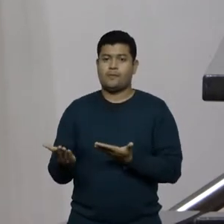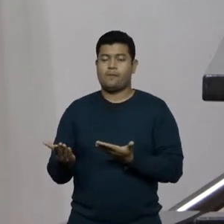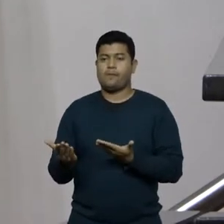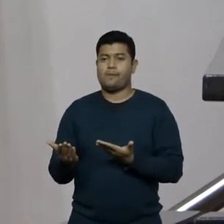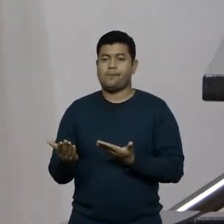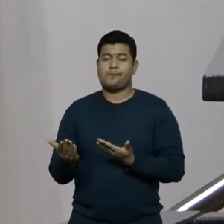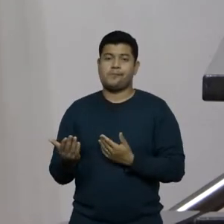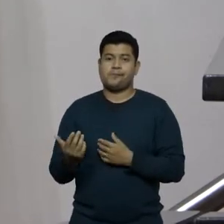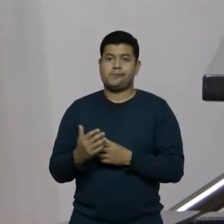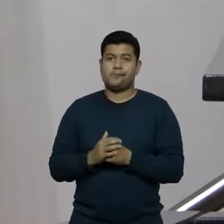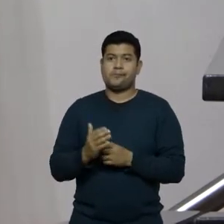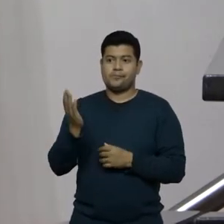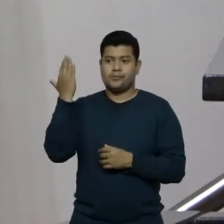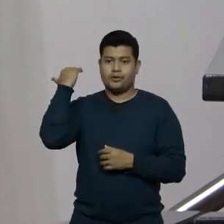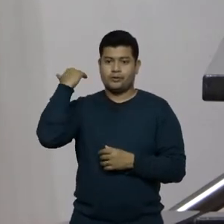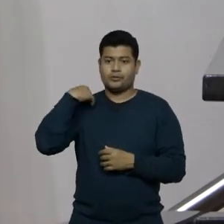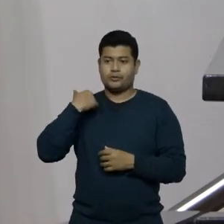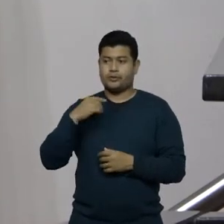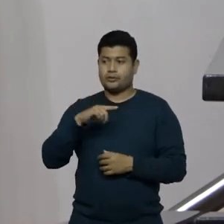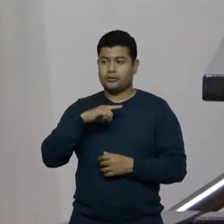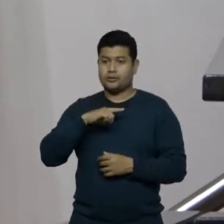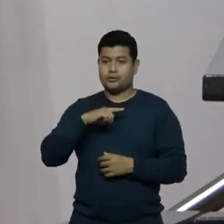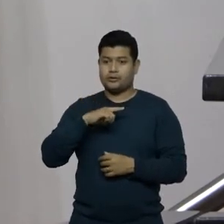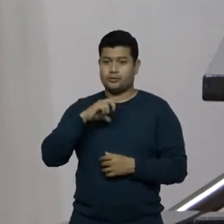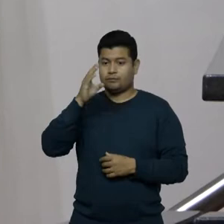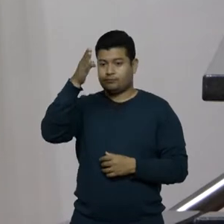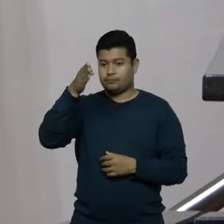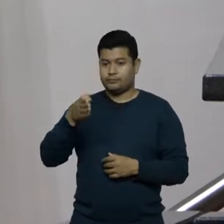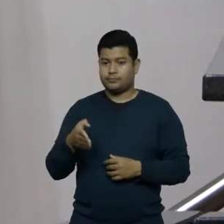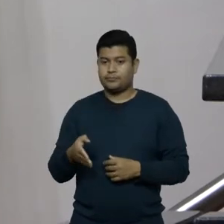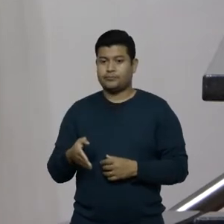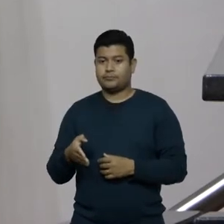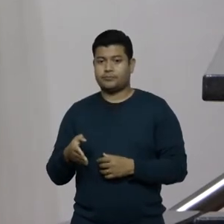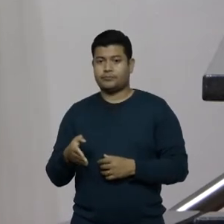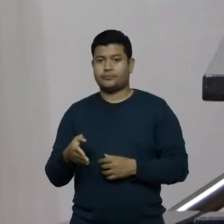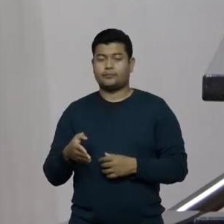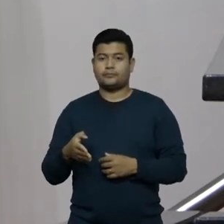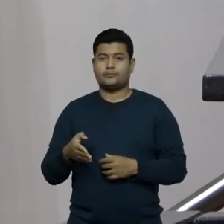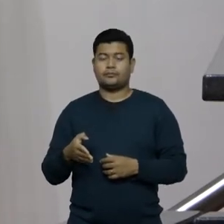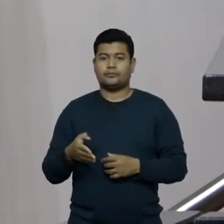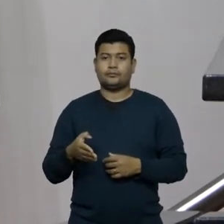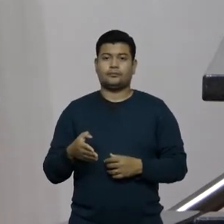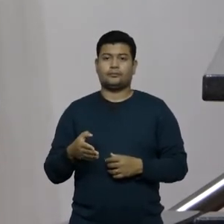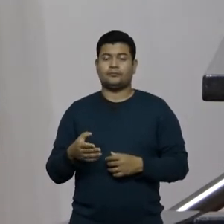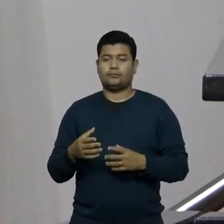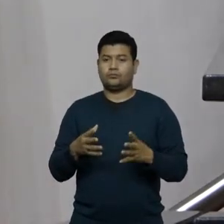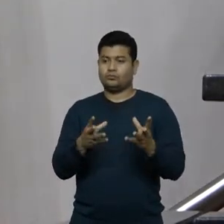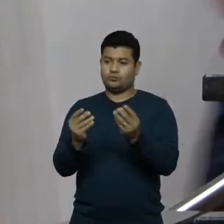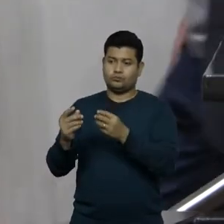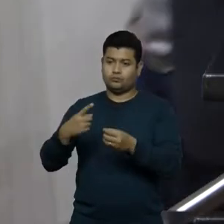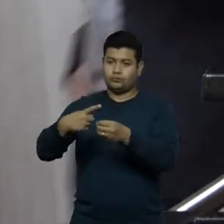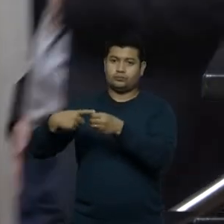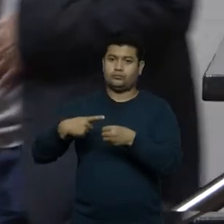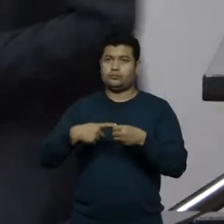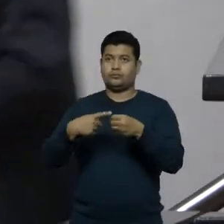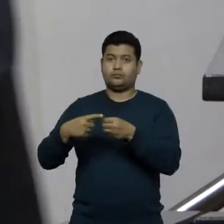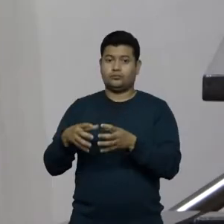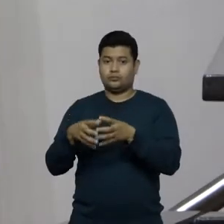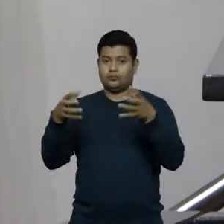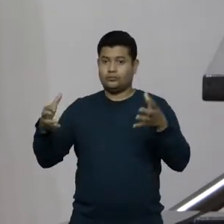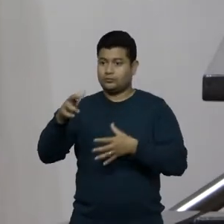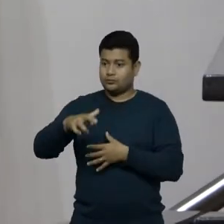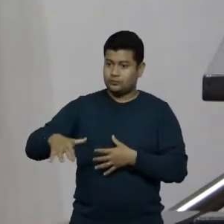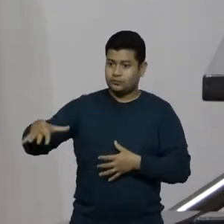o que deixou marcas e em todos os municípios que compõem esta grande